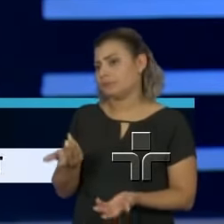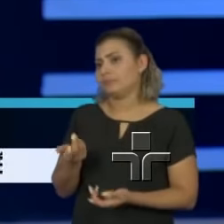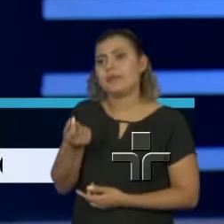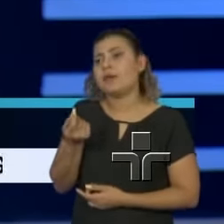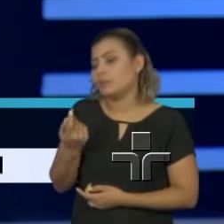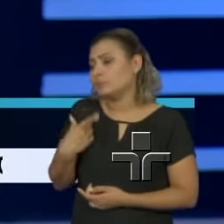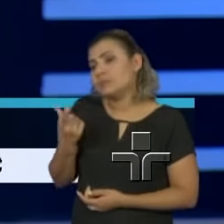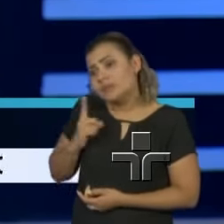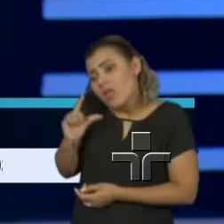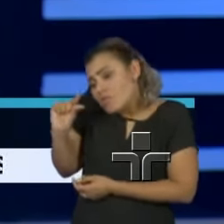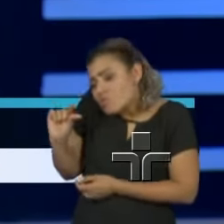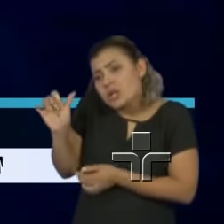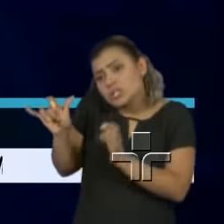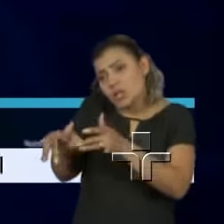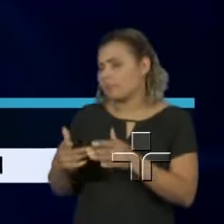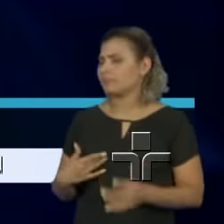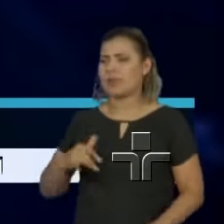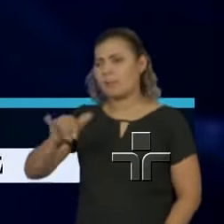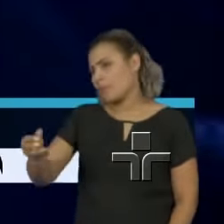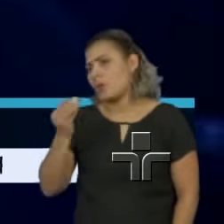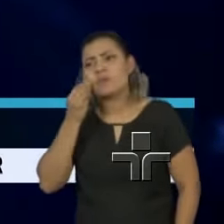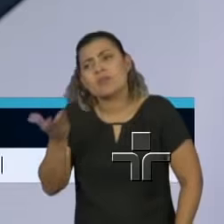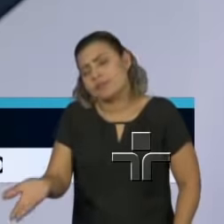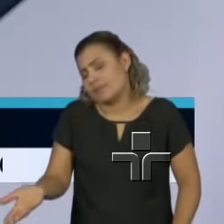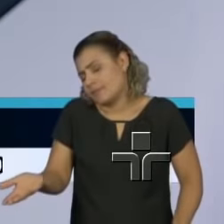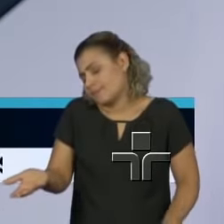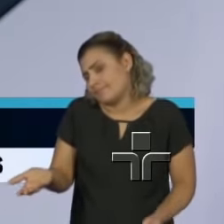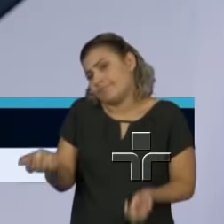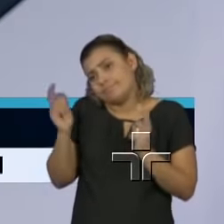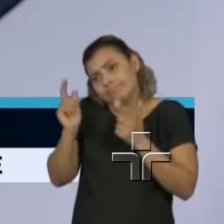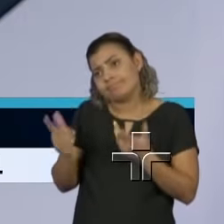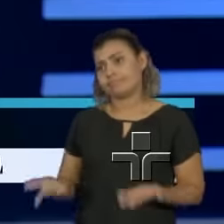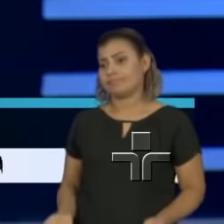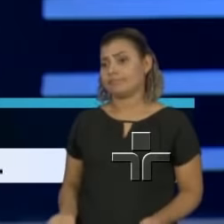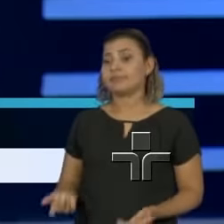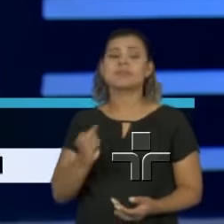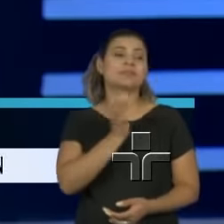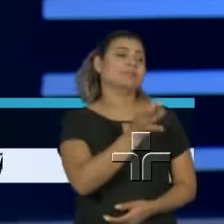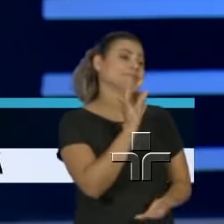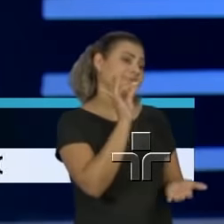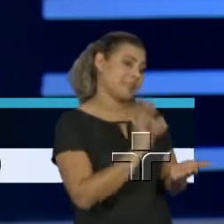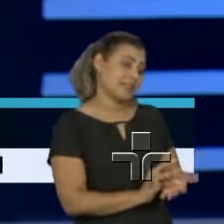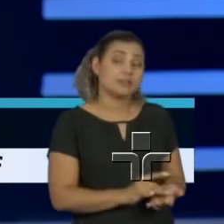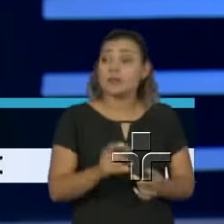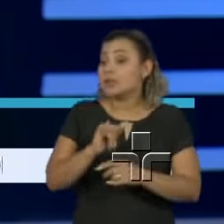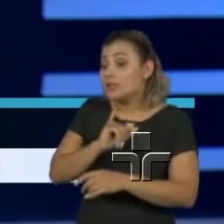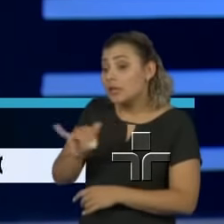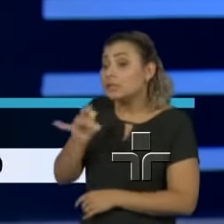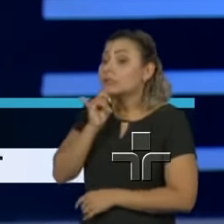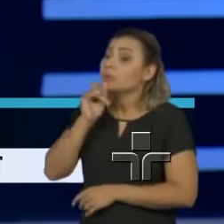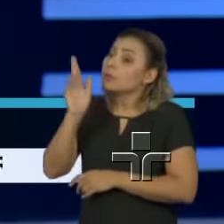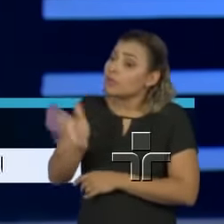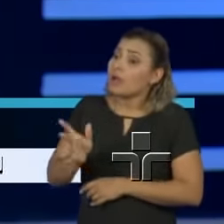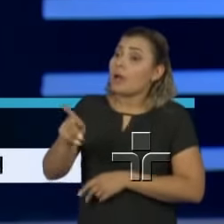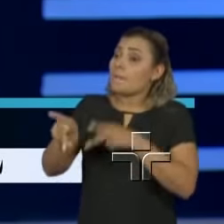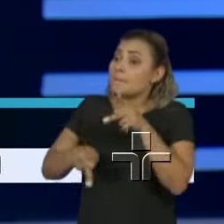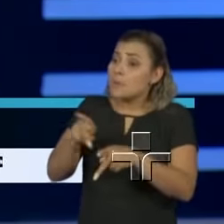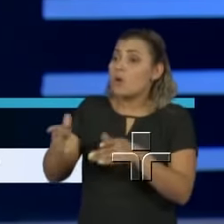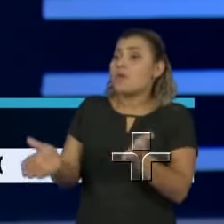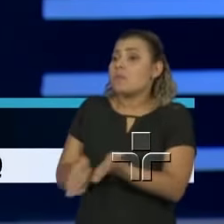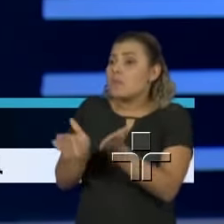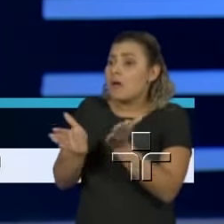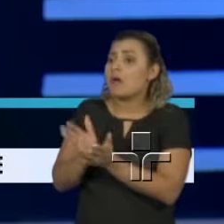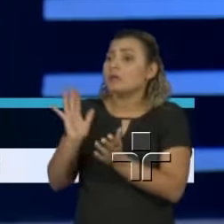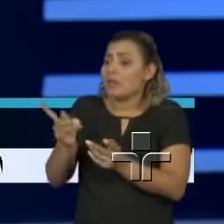que eu também estou com problema. Mas o fato, eu acho que é por aí, né? Quer dizer, se já não bastasse você sair de uma contenção,